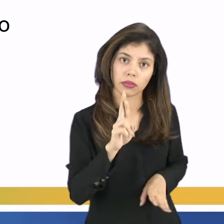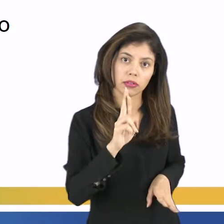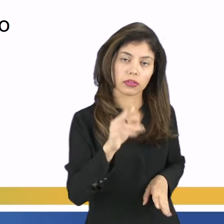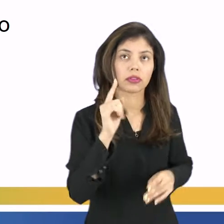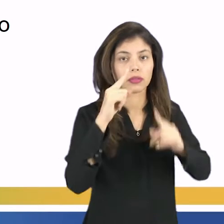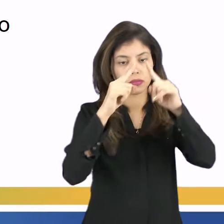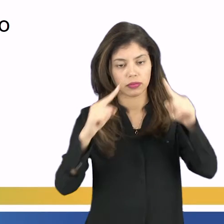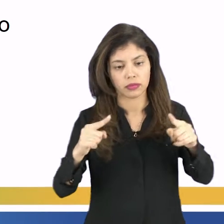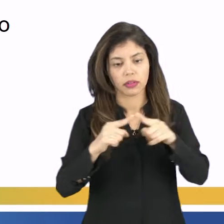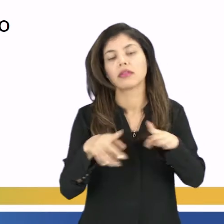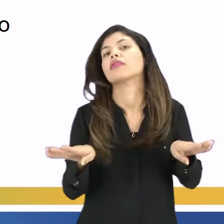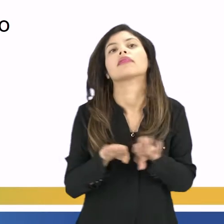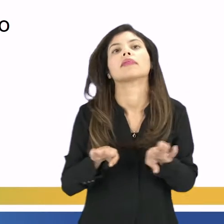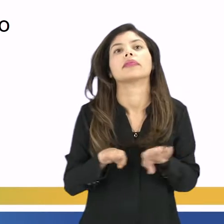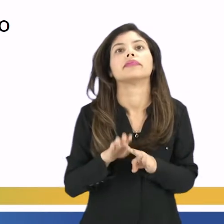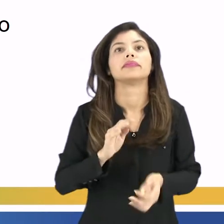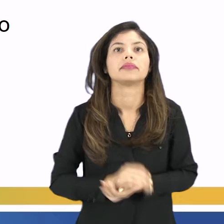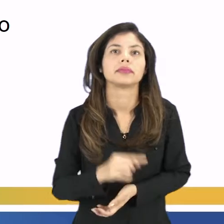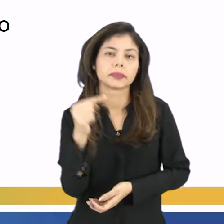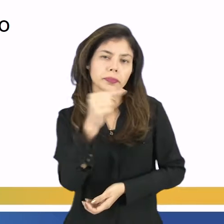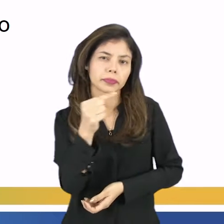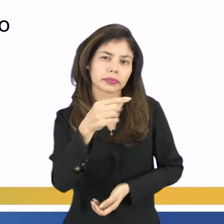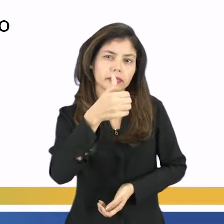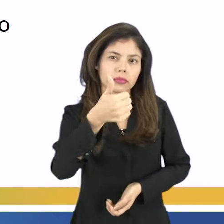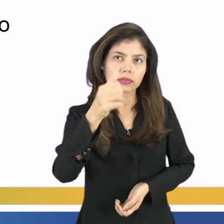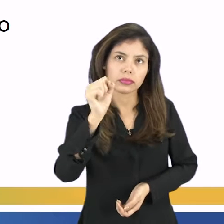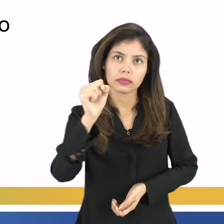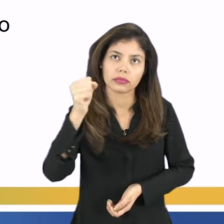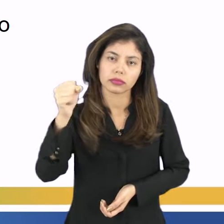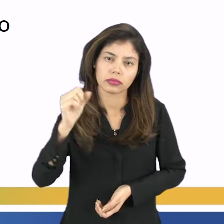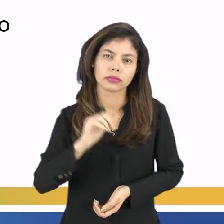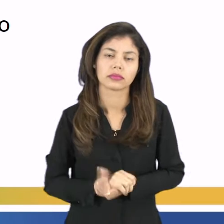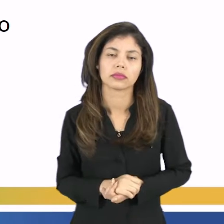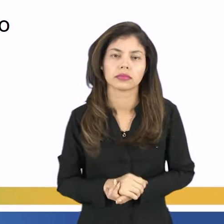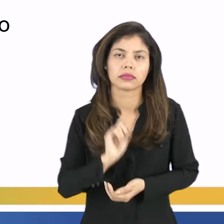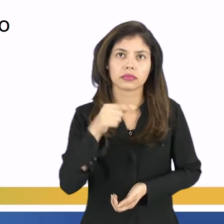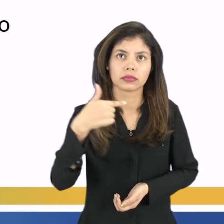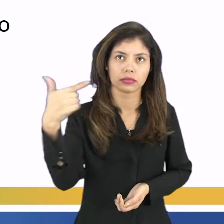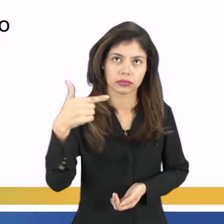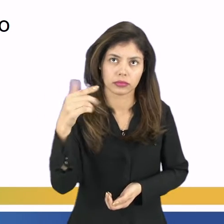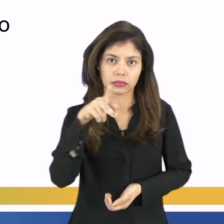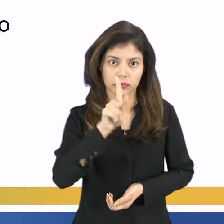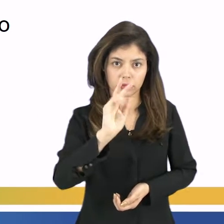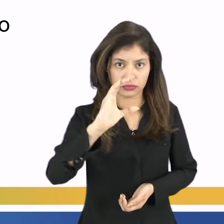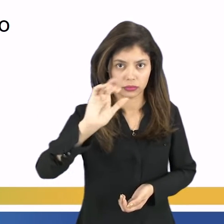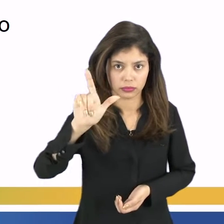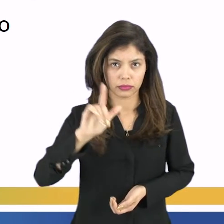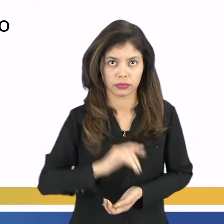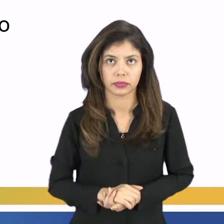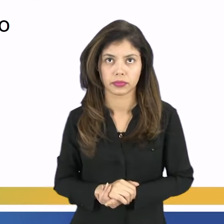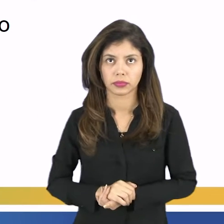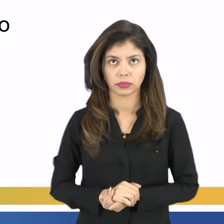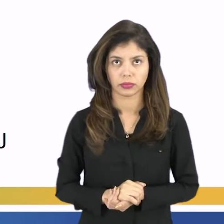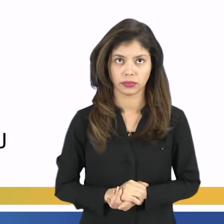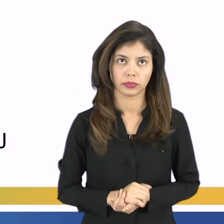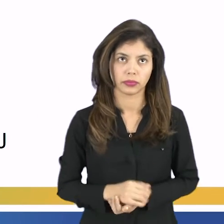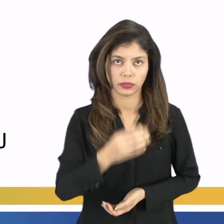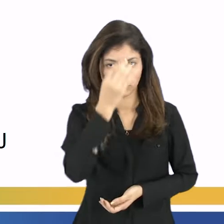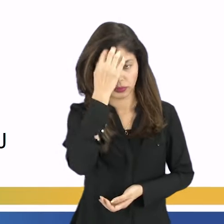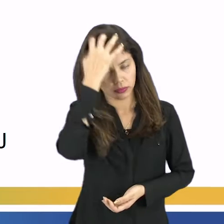delta também. Isso vai dar um valor para a gente de menos 188,2 quilocalorias.